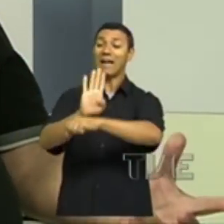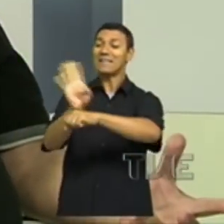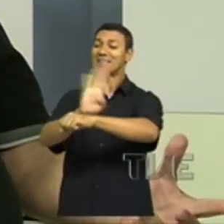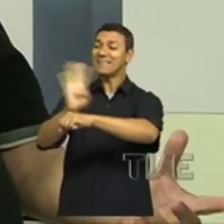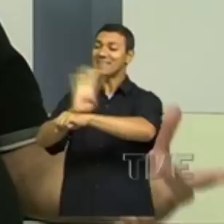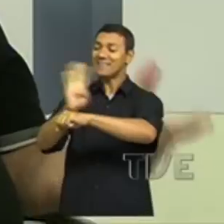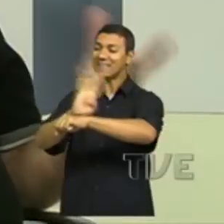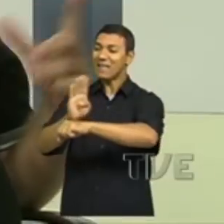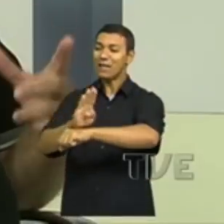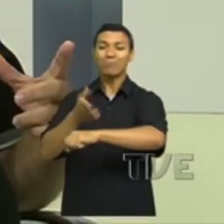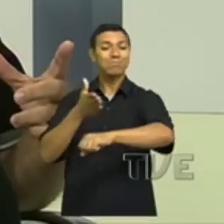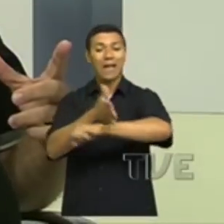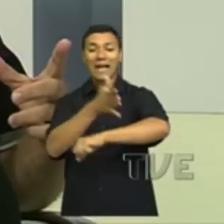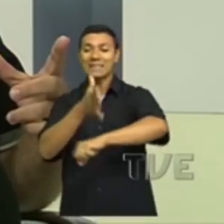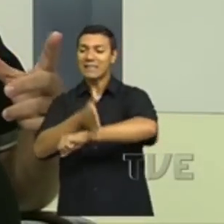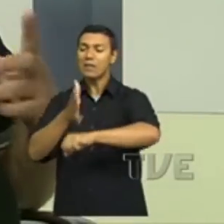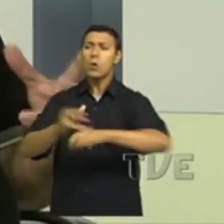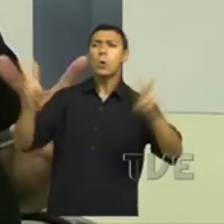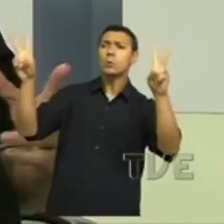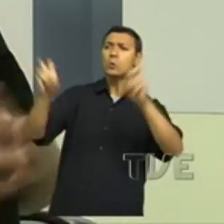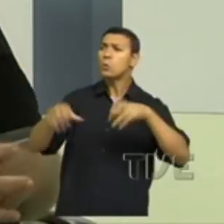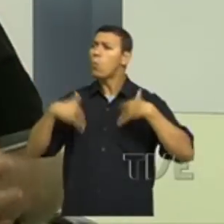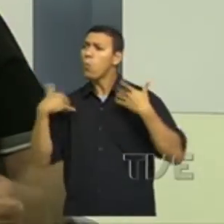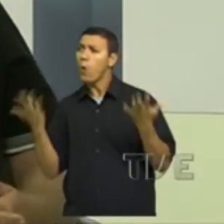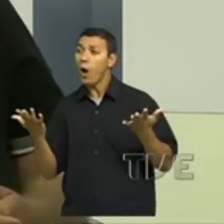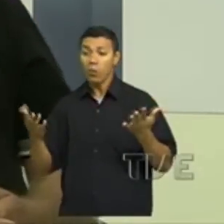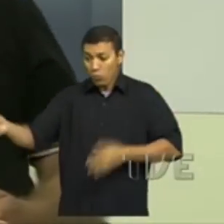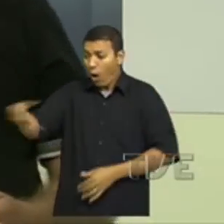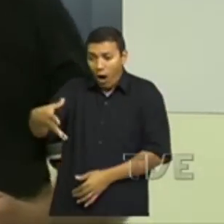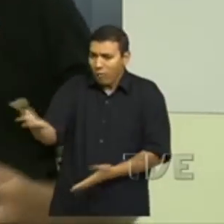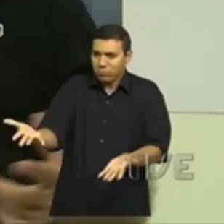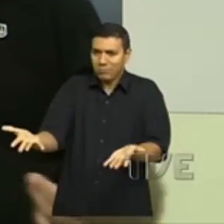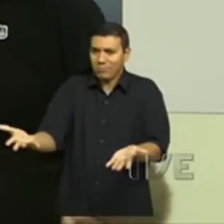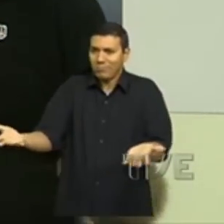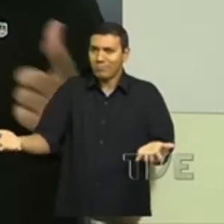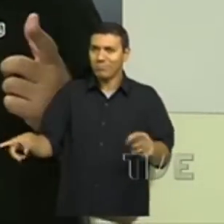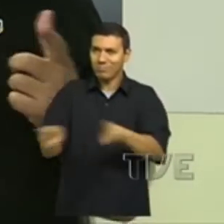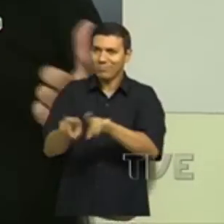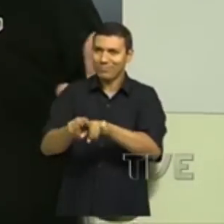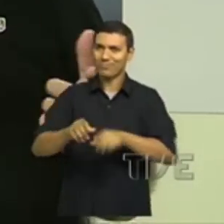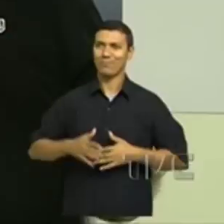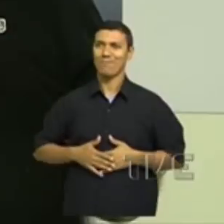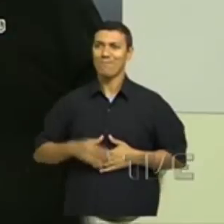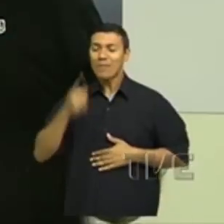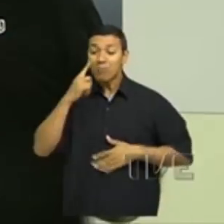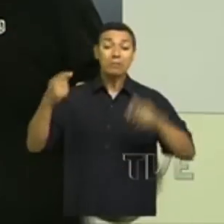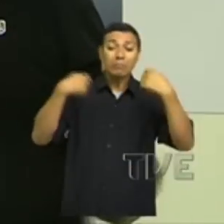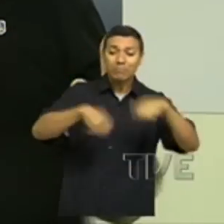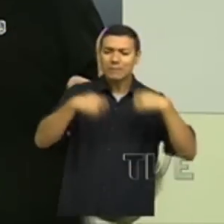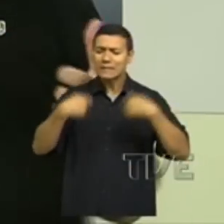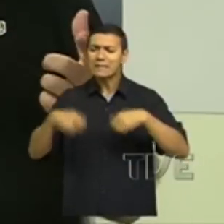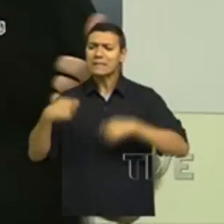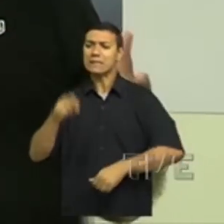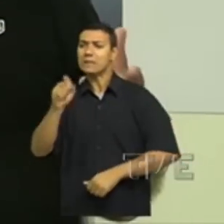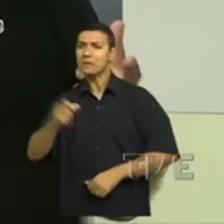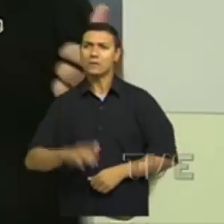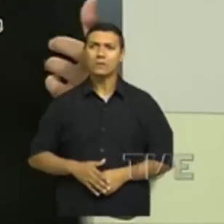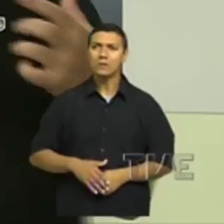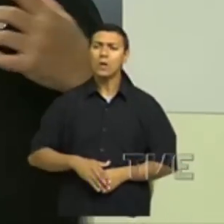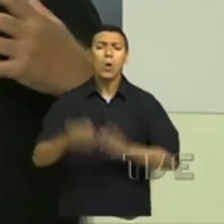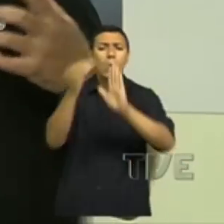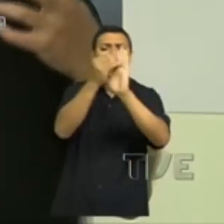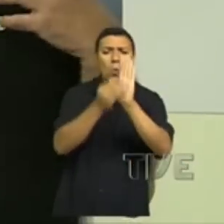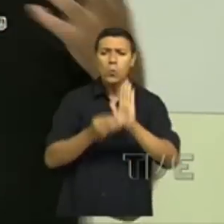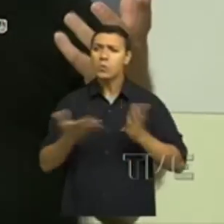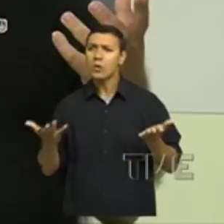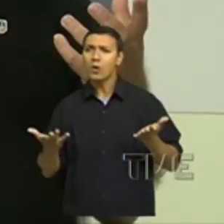acessível e com títulos atuais, em função da necessidade de ter conteúdo